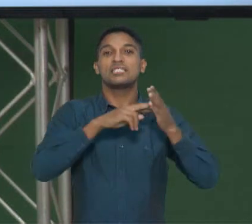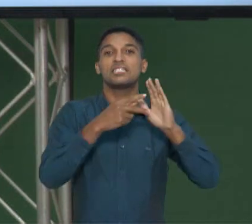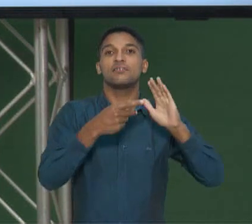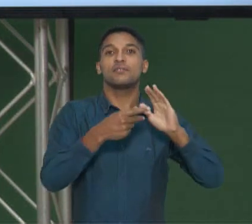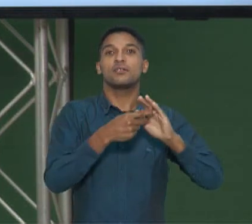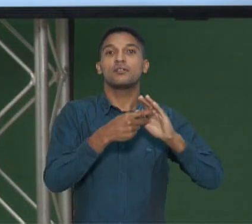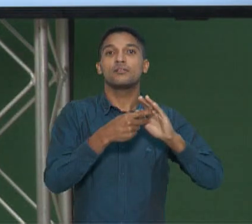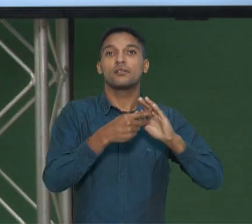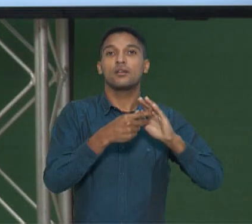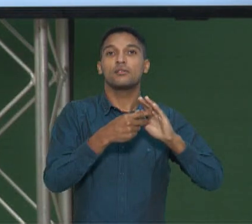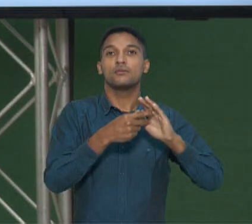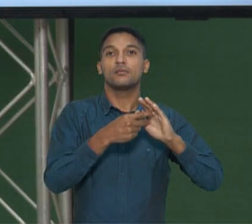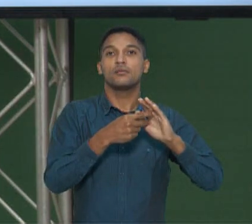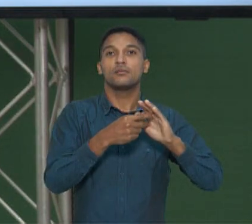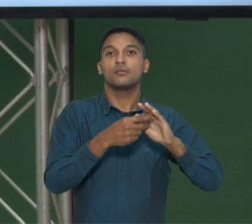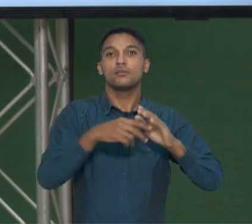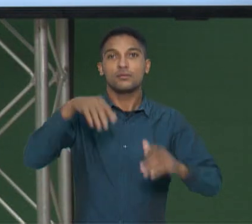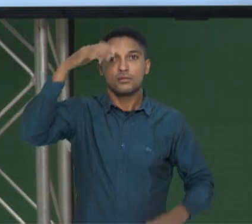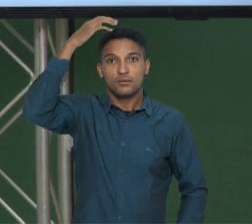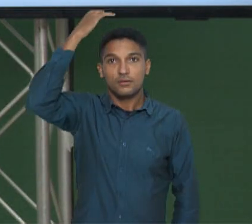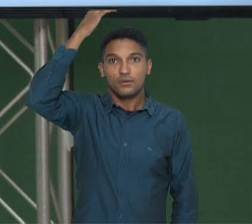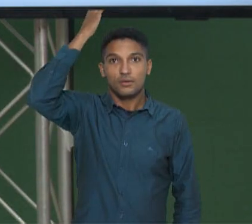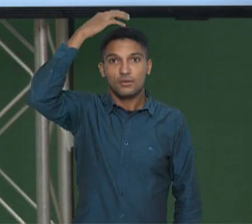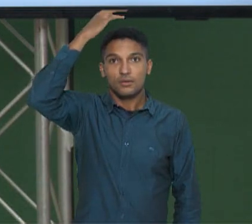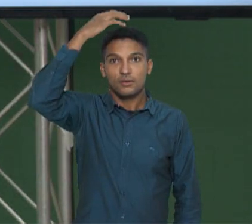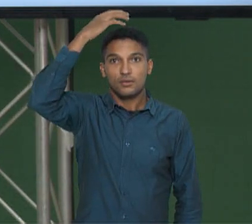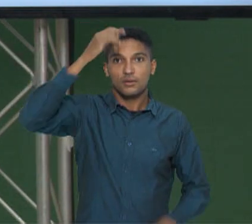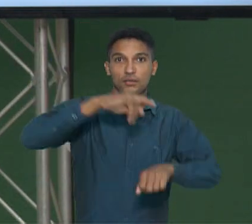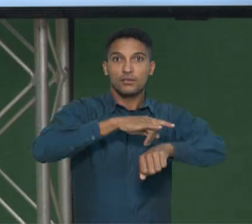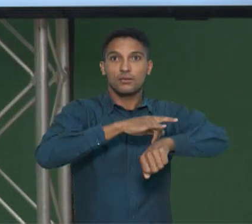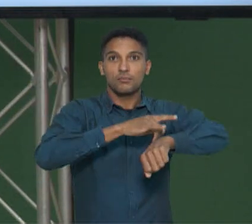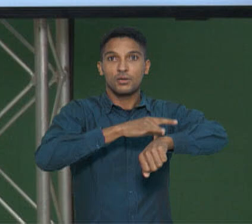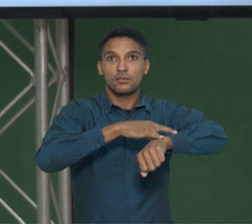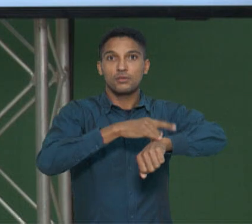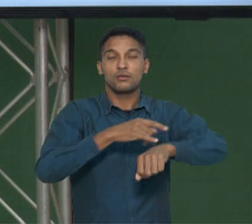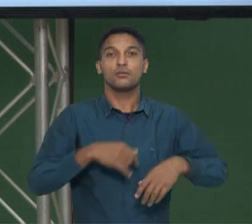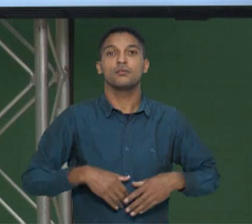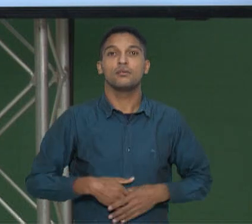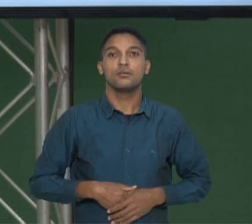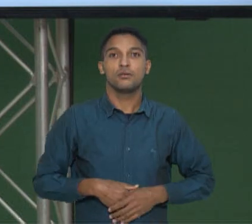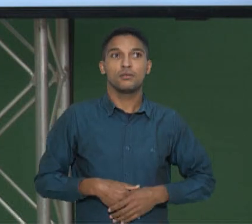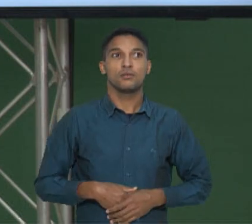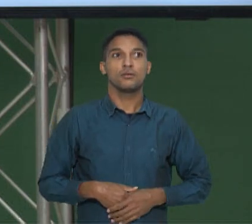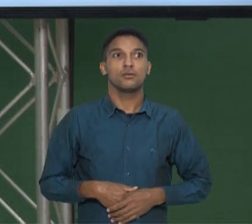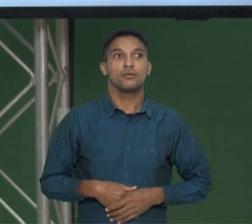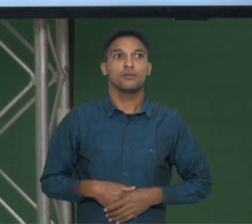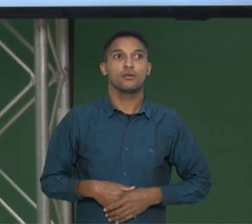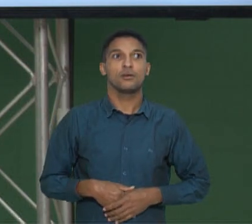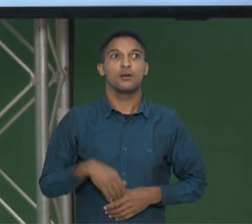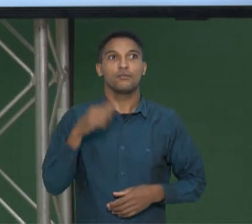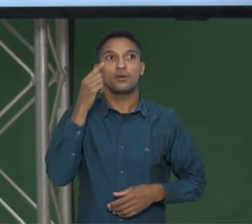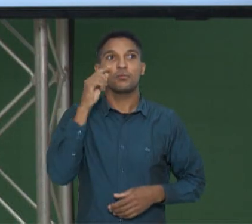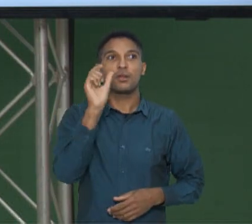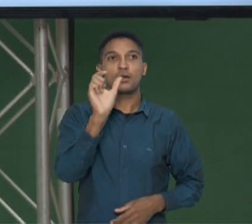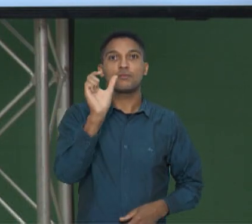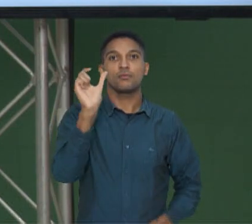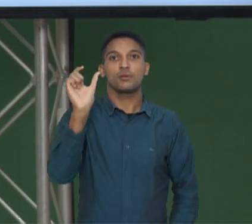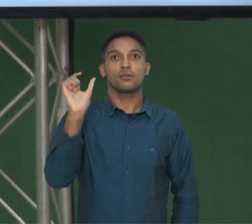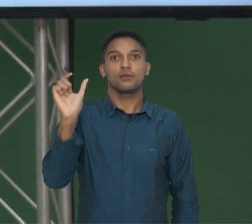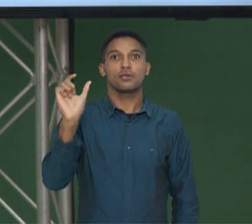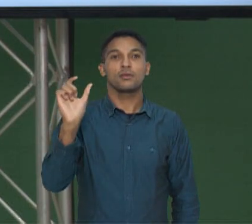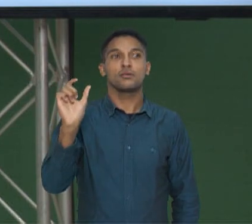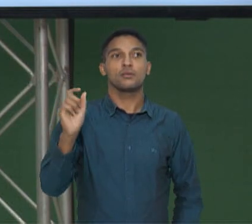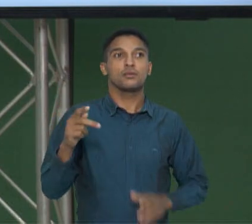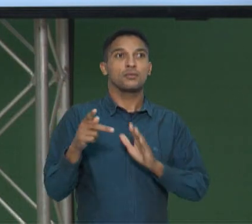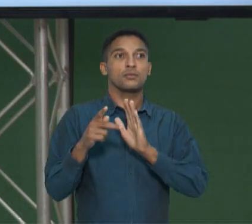2 camas, televisão, terraça, balcão, fazendo aqui referência à